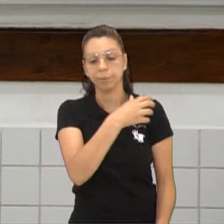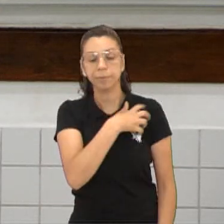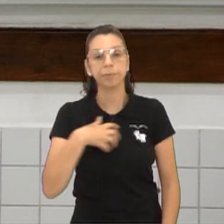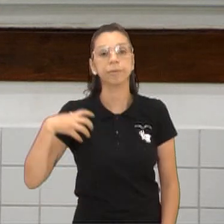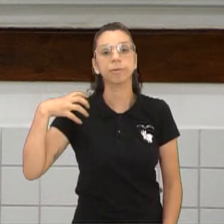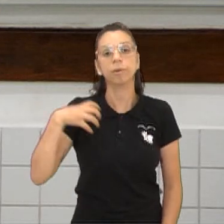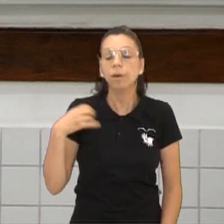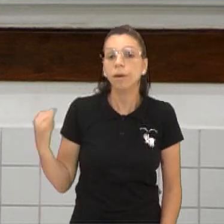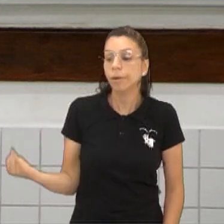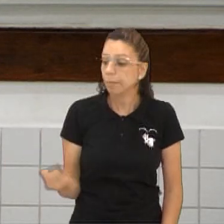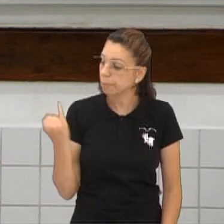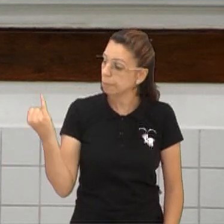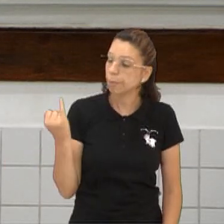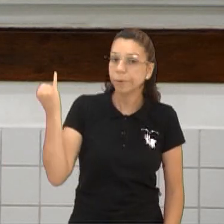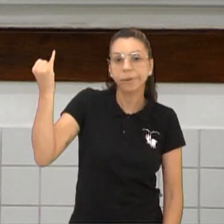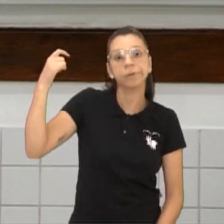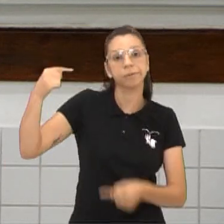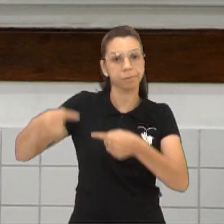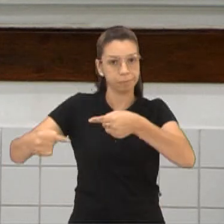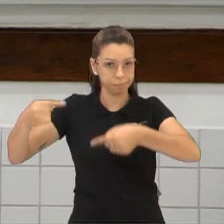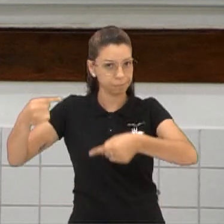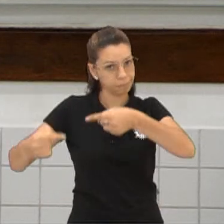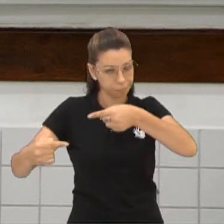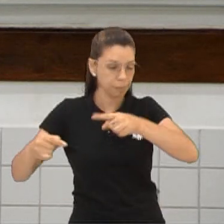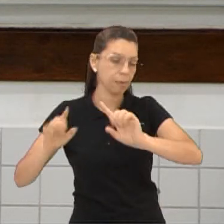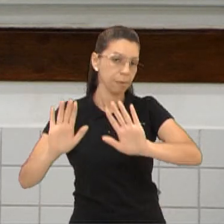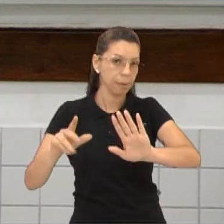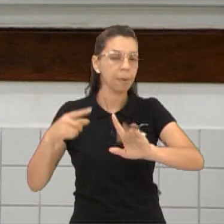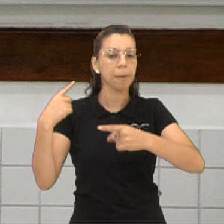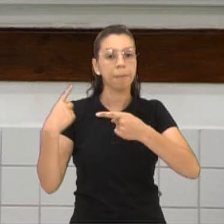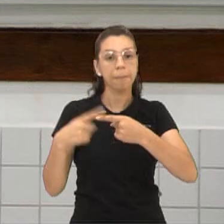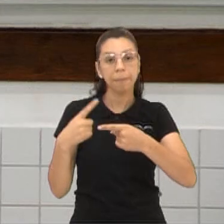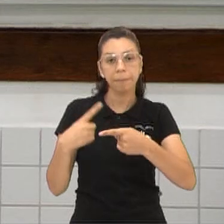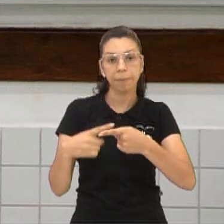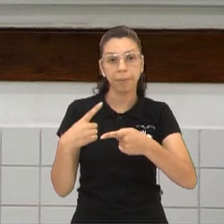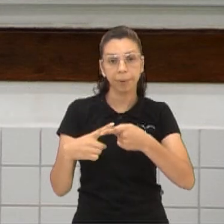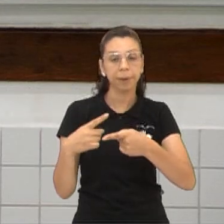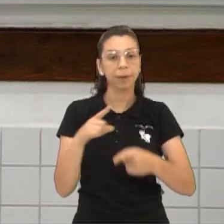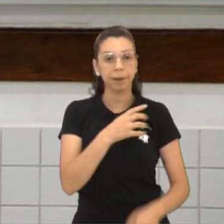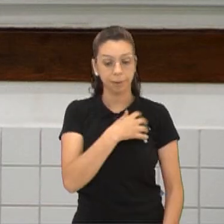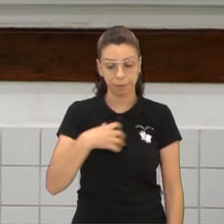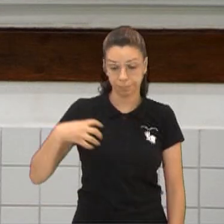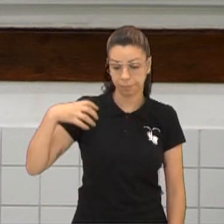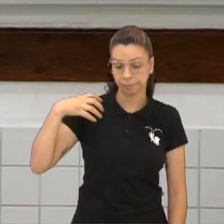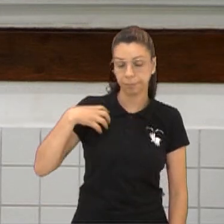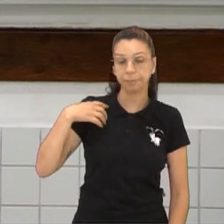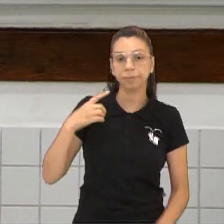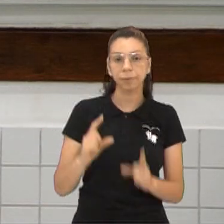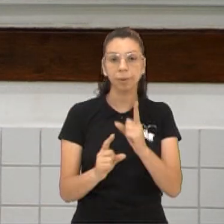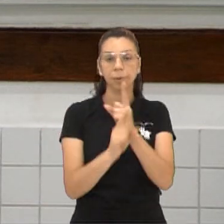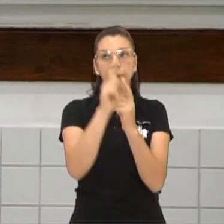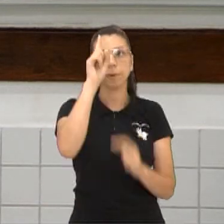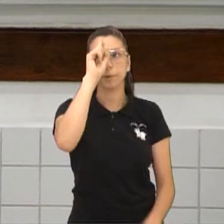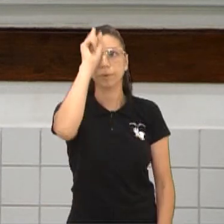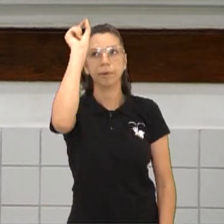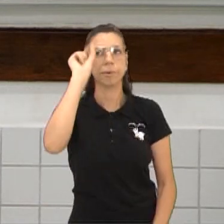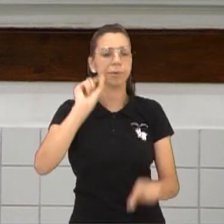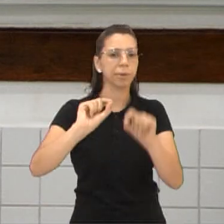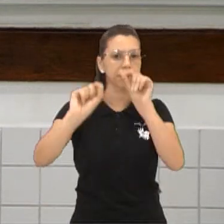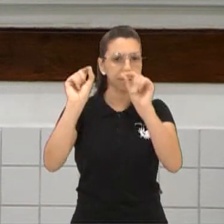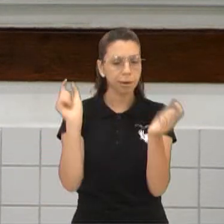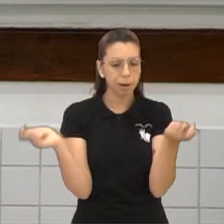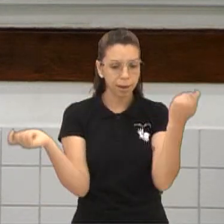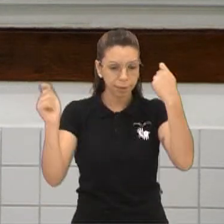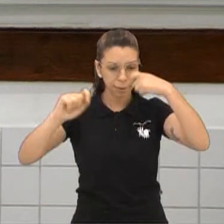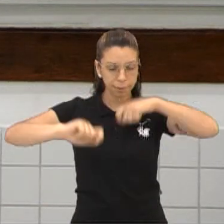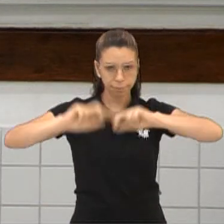tão importante para a gente falar sobre política? Porque em Aristóteles a gente encontra essa ideia de que a política é a capacidade